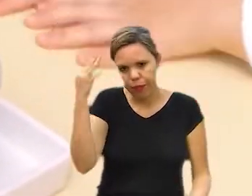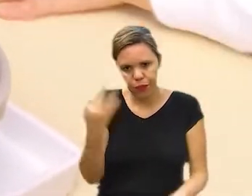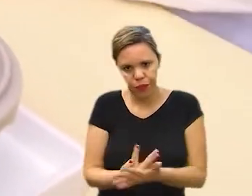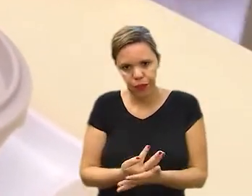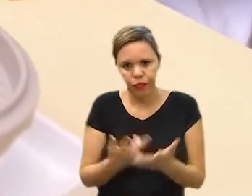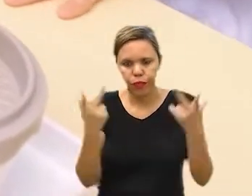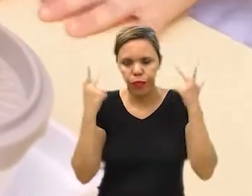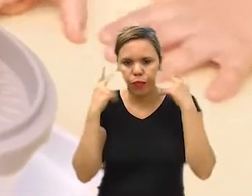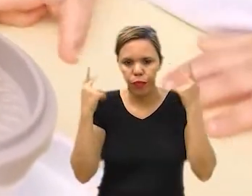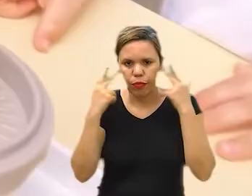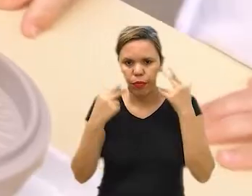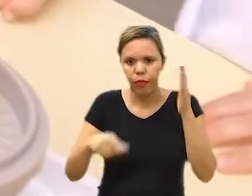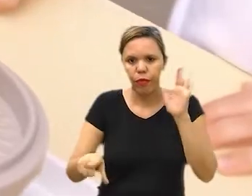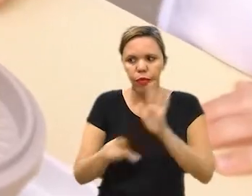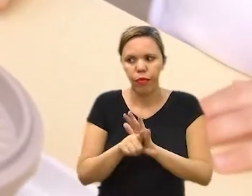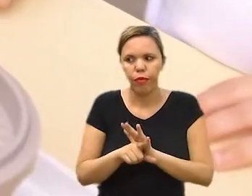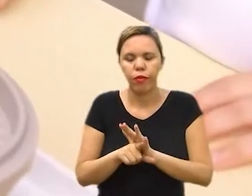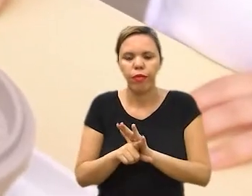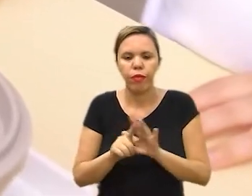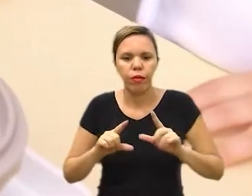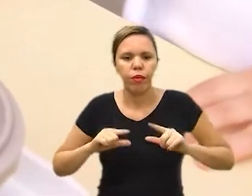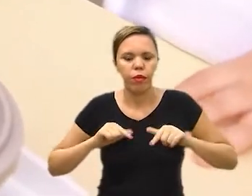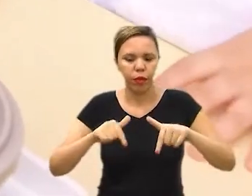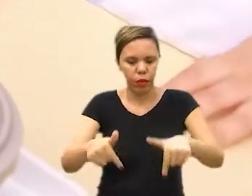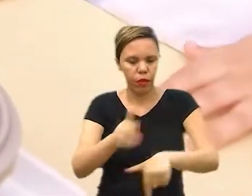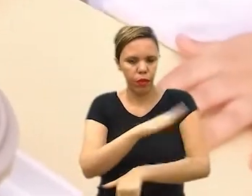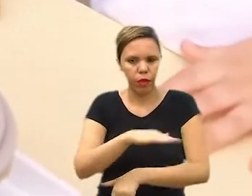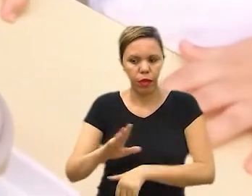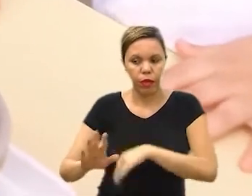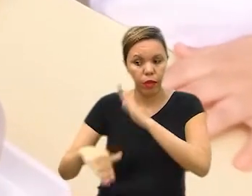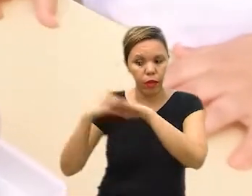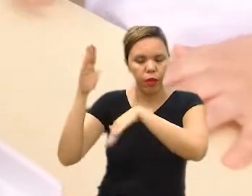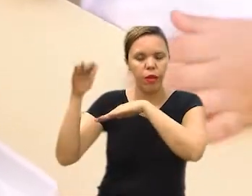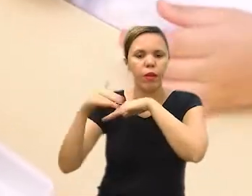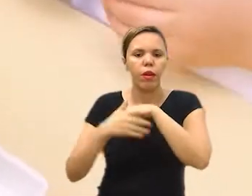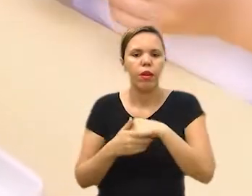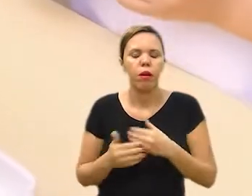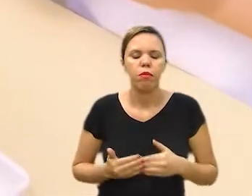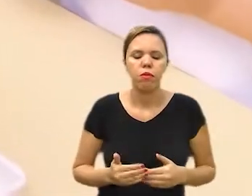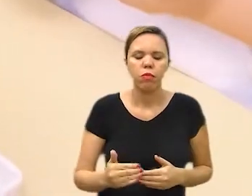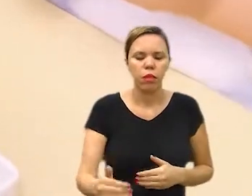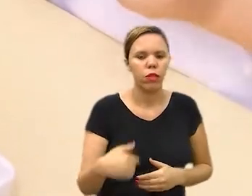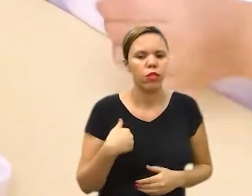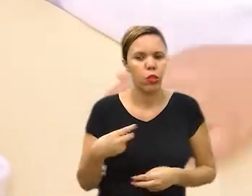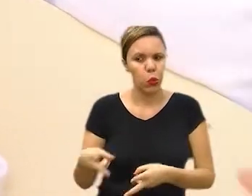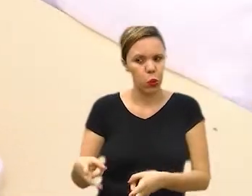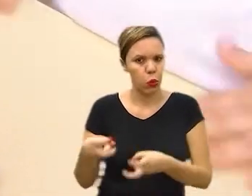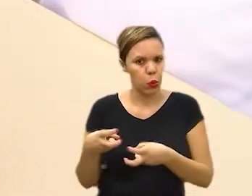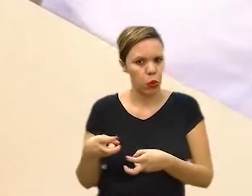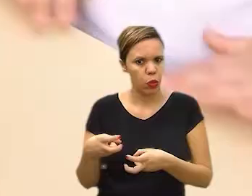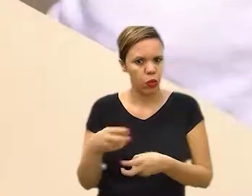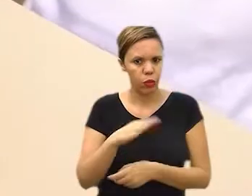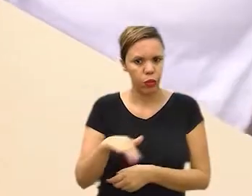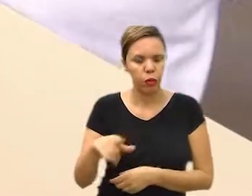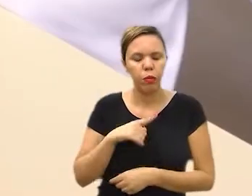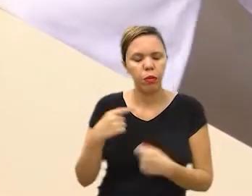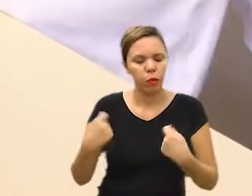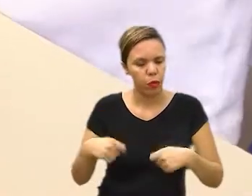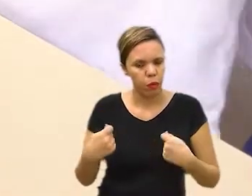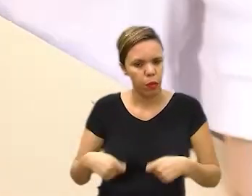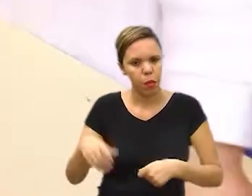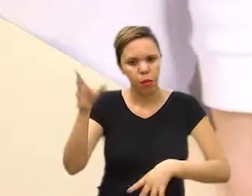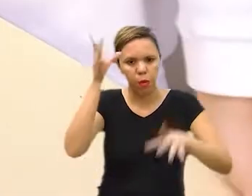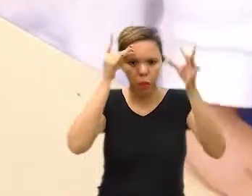nessa natureza, né? Nas leis da natureza, que é o impulso que a criança tem de se desenvolver. E a partir do que a gente observar que essa criança tem necessidade